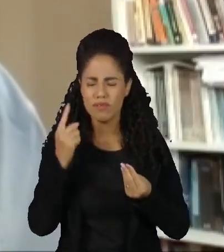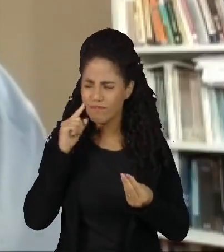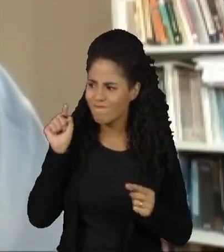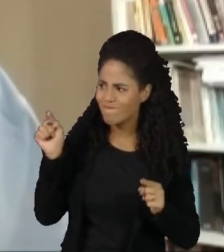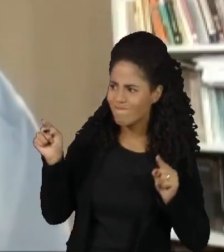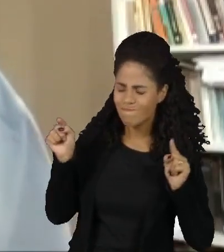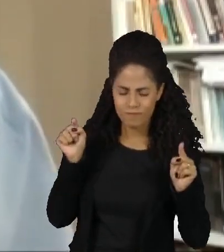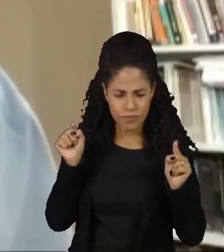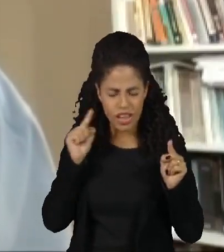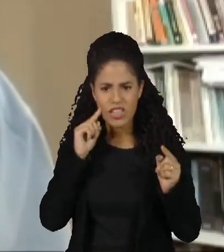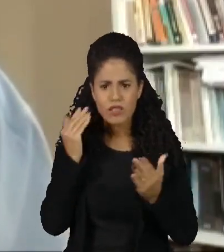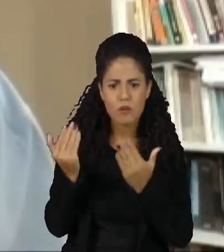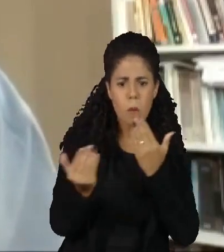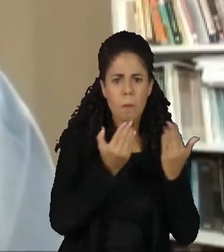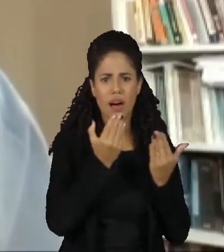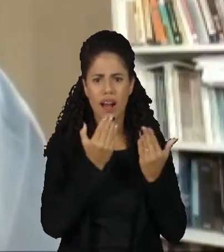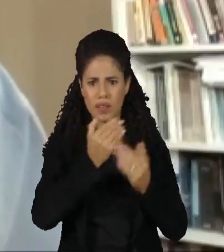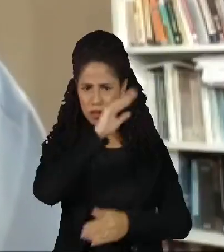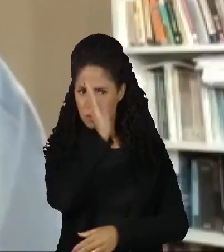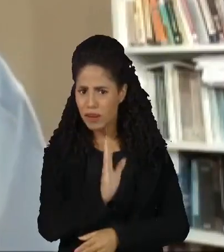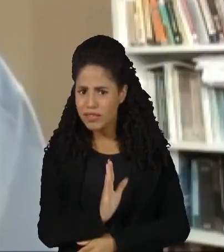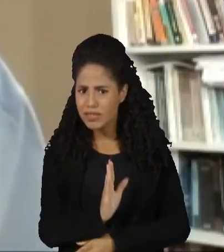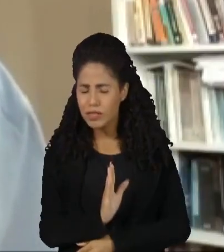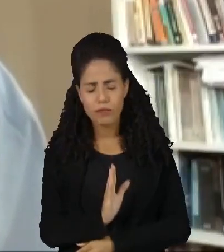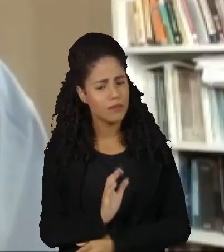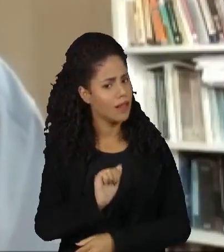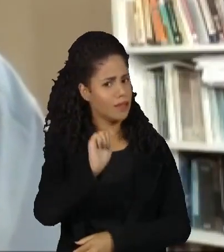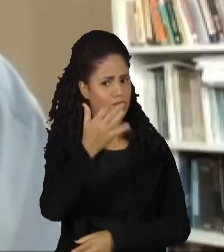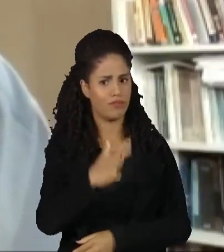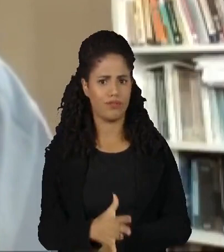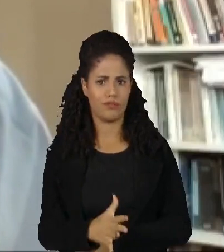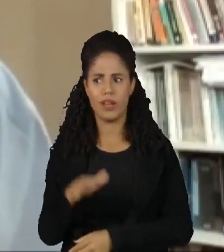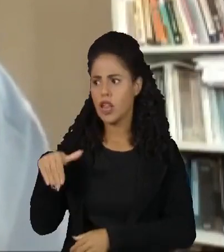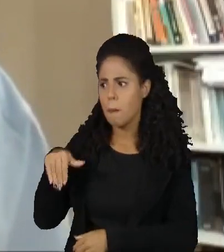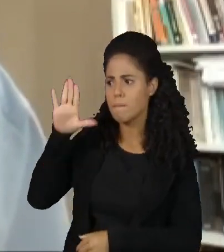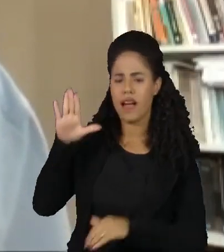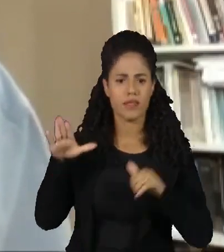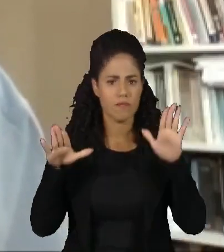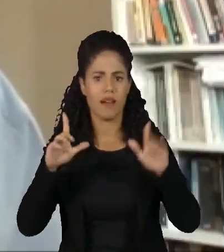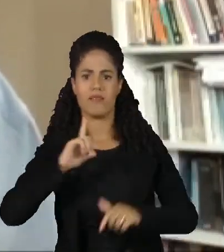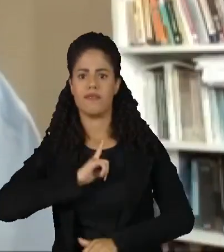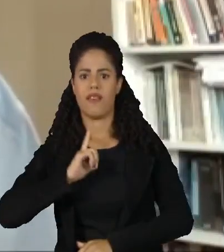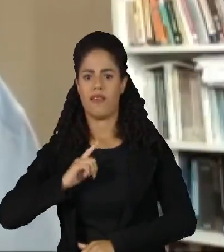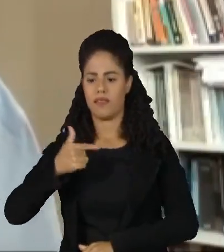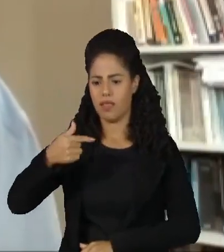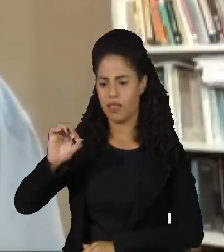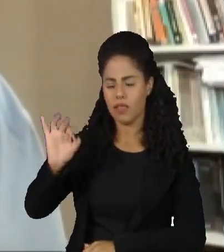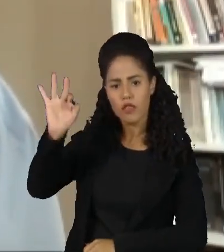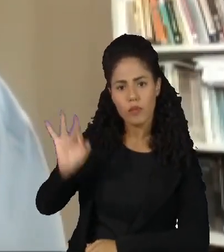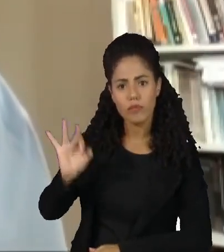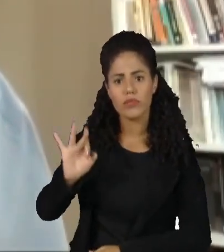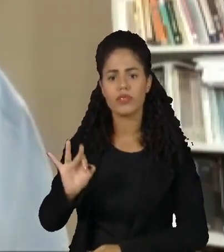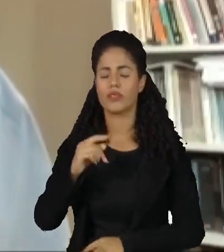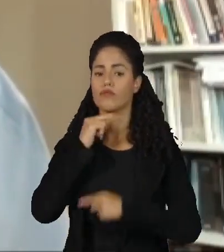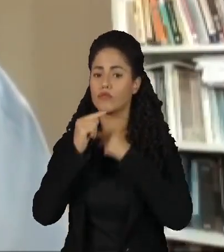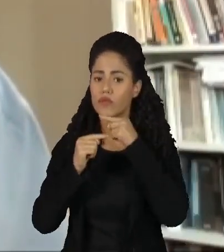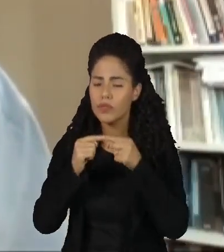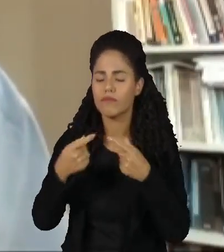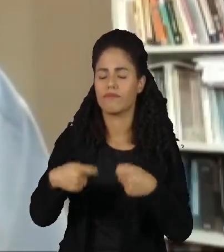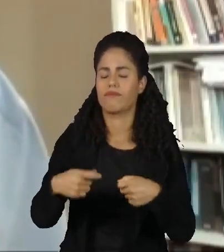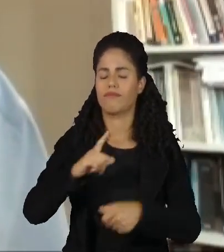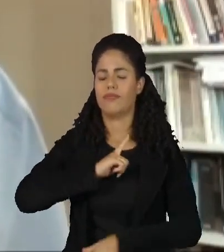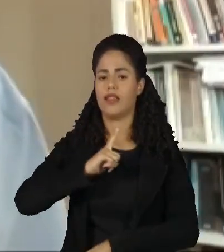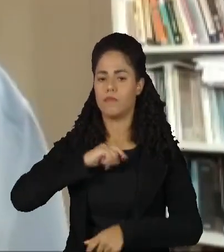inferior no Brasil, num padrão comparativo em dólar, entre 60% e 70%. Não há dúvida nenhuma que